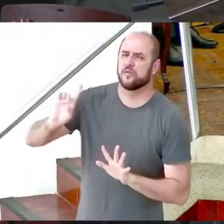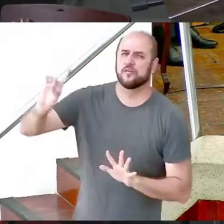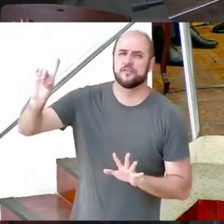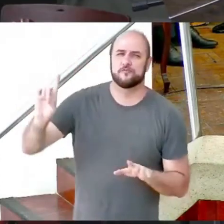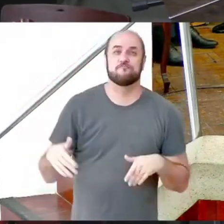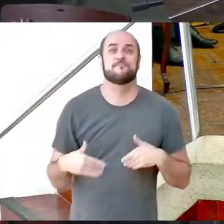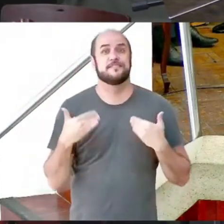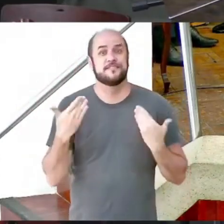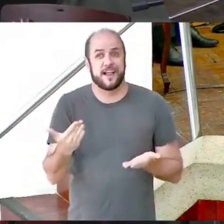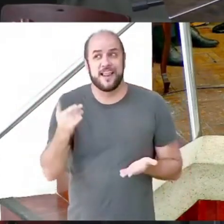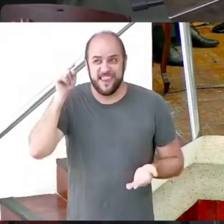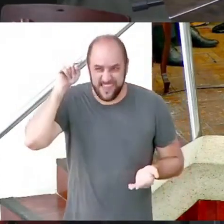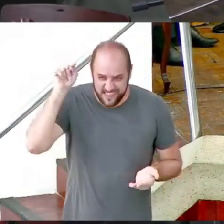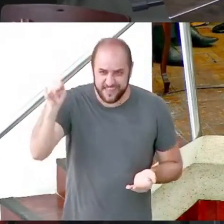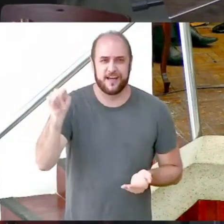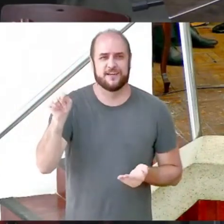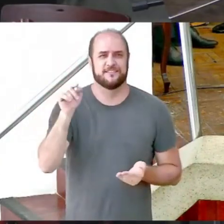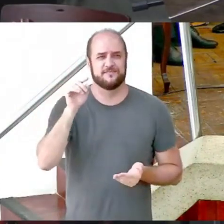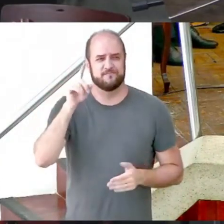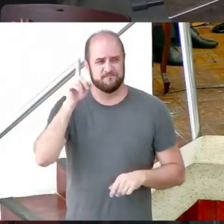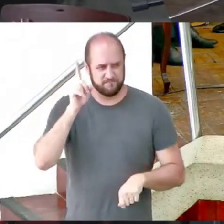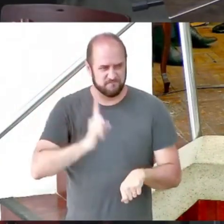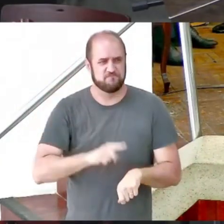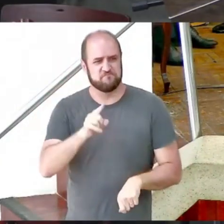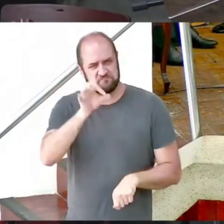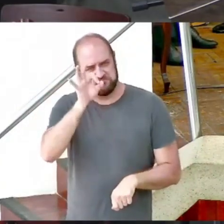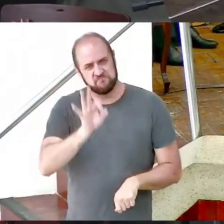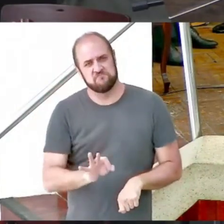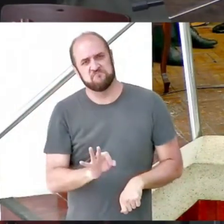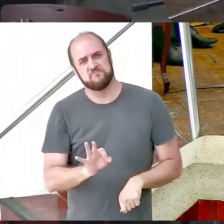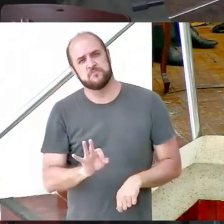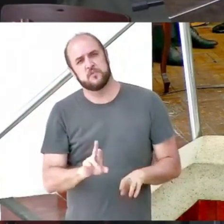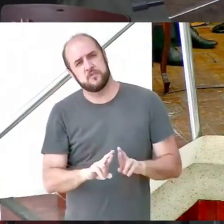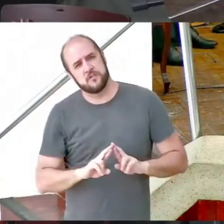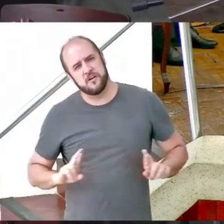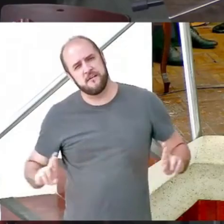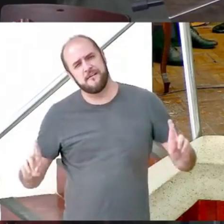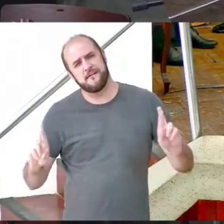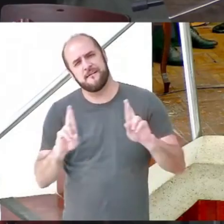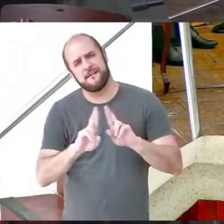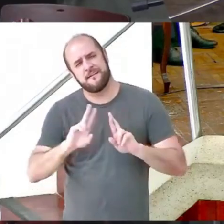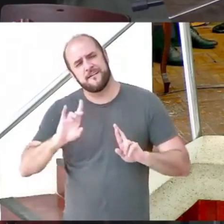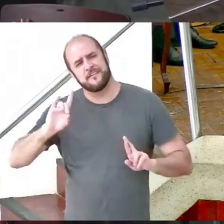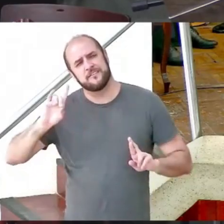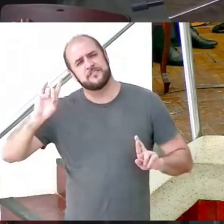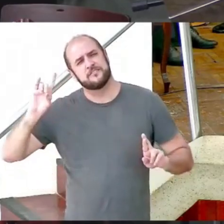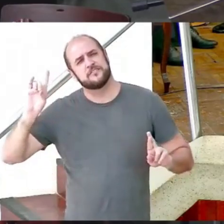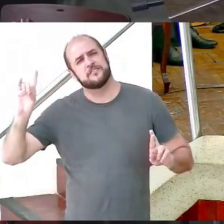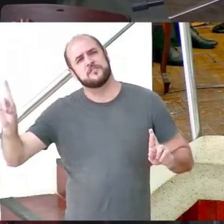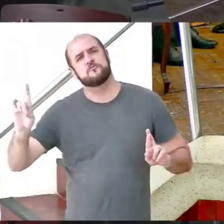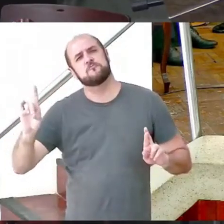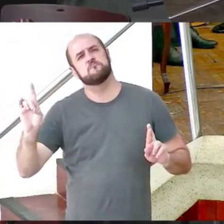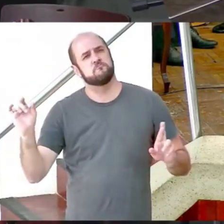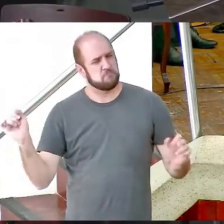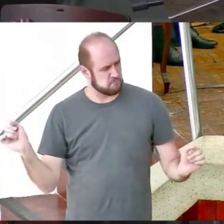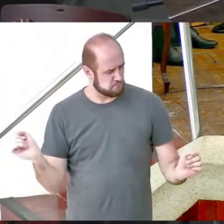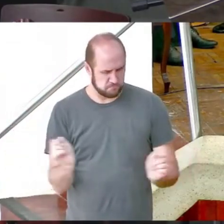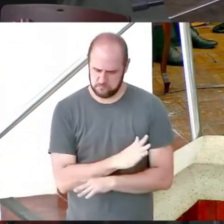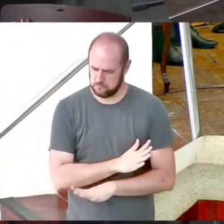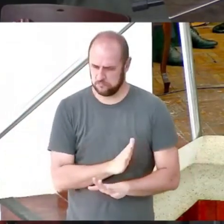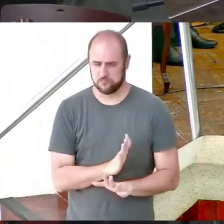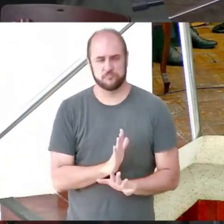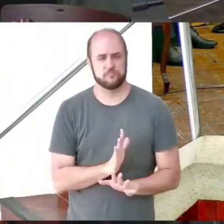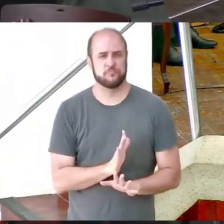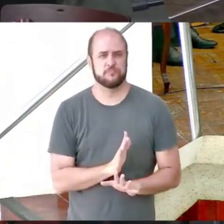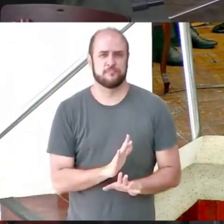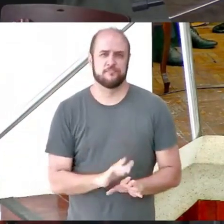sim, lá, neste momento, o reino de Deus será consumado de uma vez por